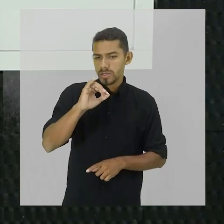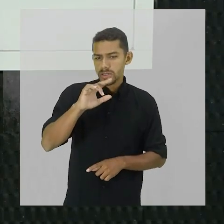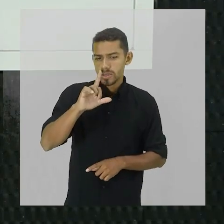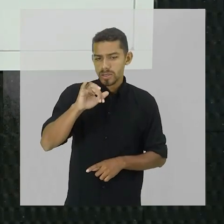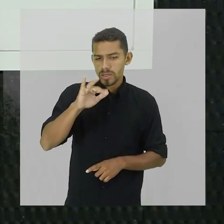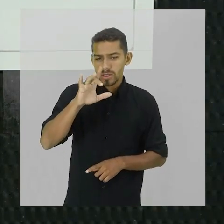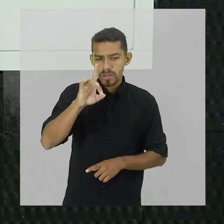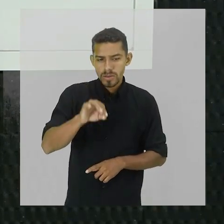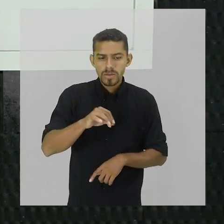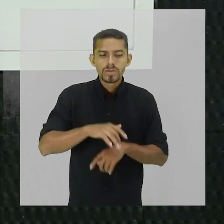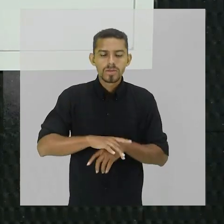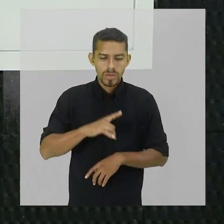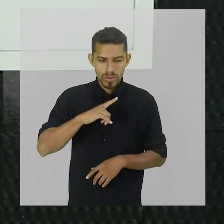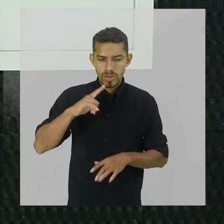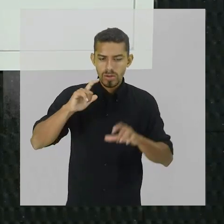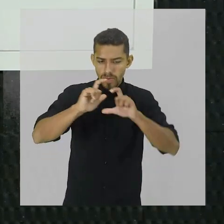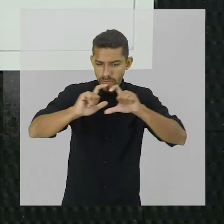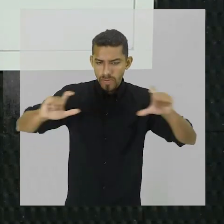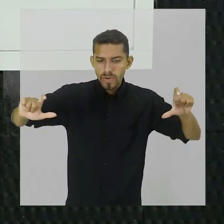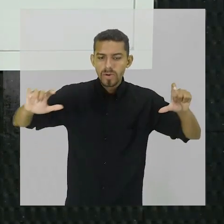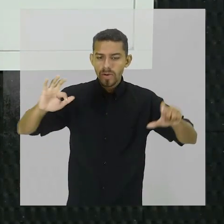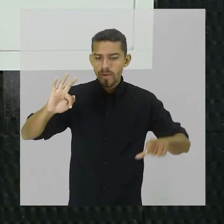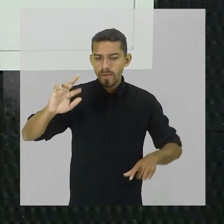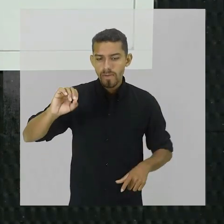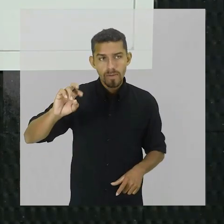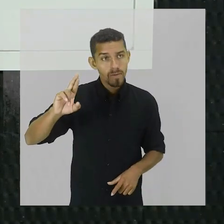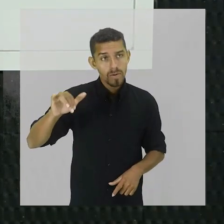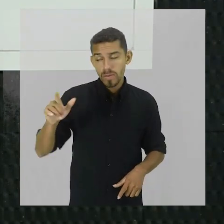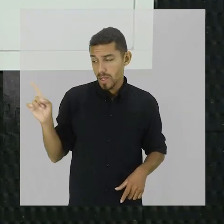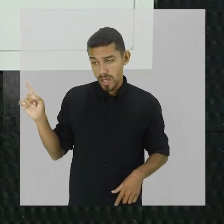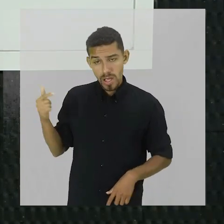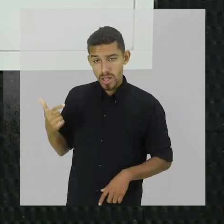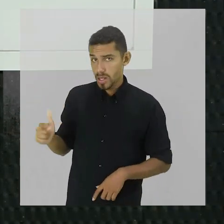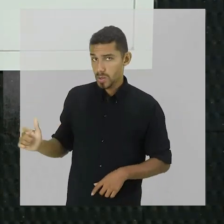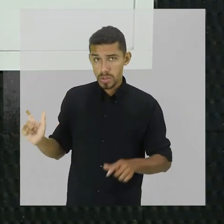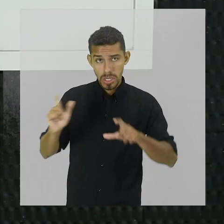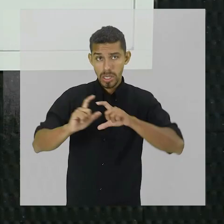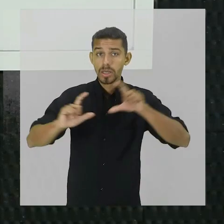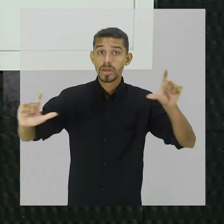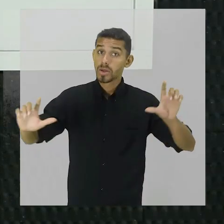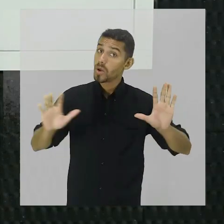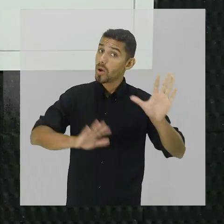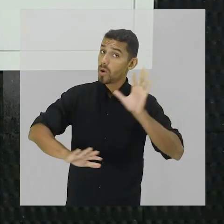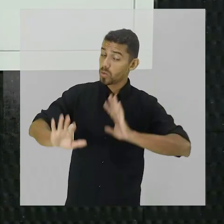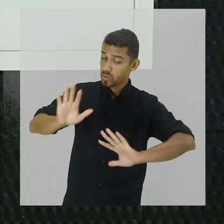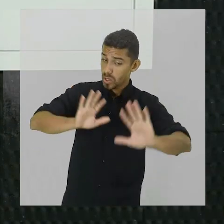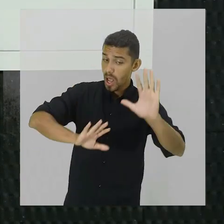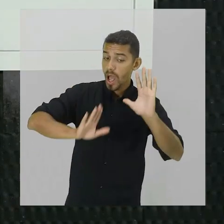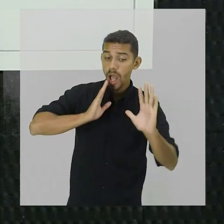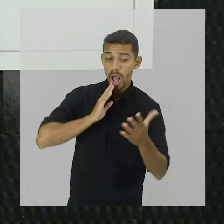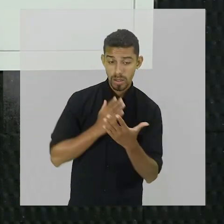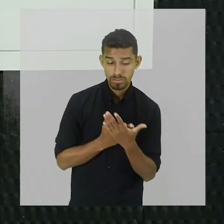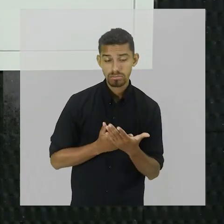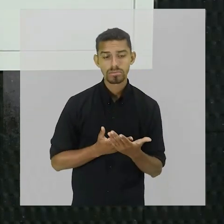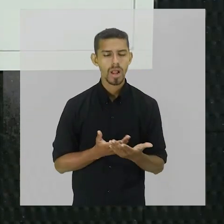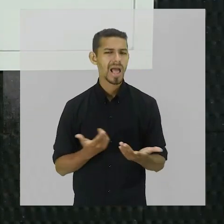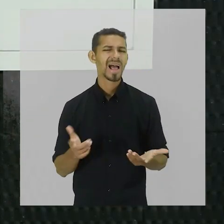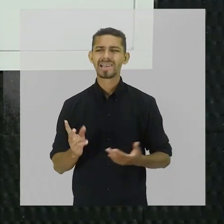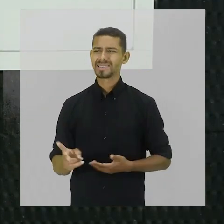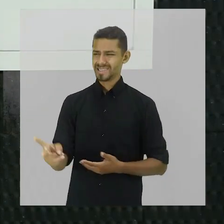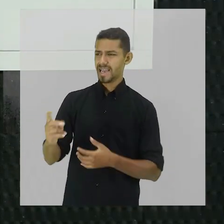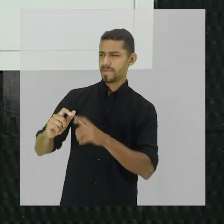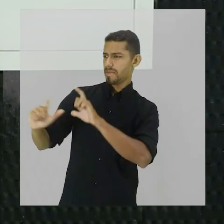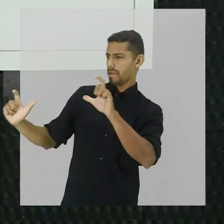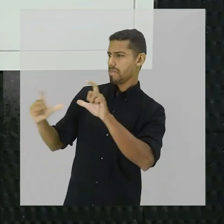mesmo, que ele deu a fórmula nessa questão. Isso aqui ele não deu. Isso que a gente falou, a gente não se confia. Quando a gente vê, sempre vai trazer a